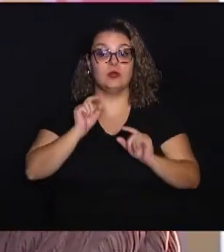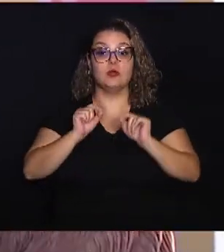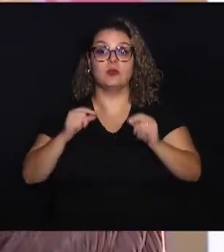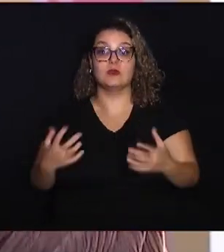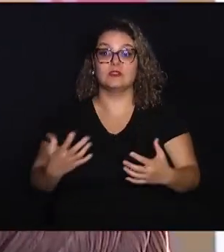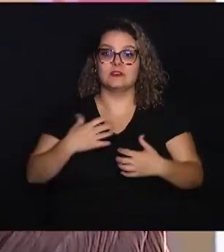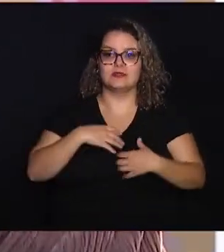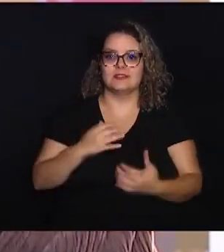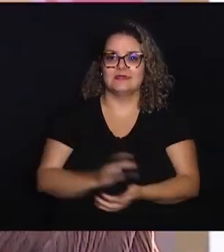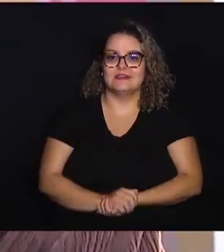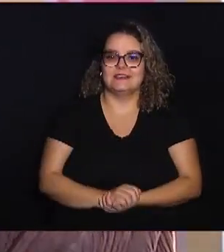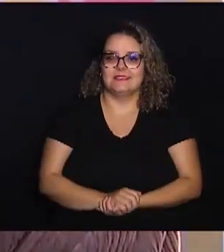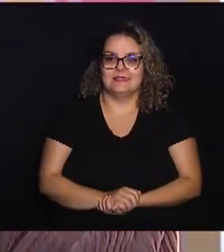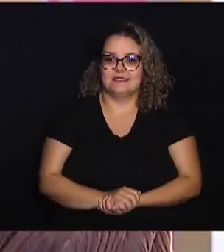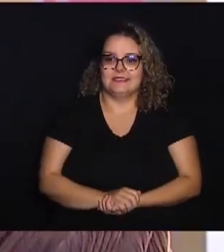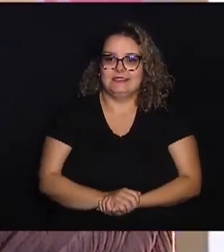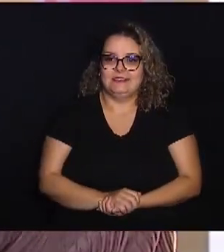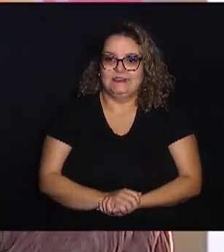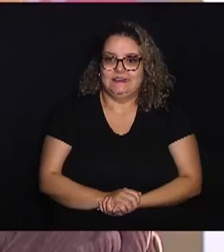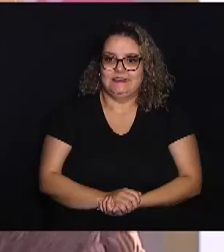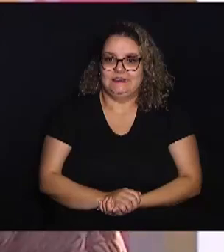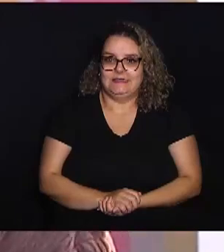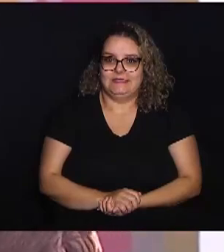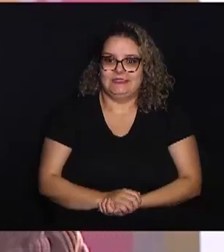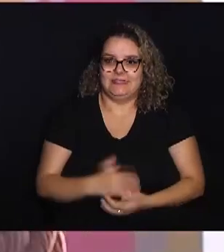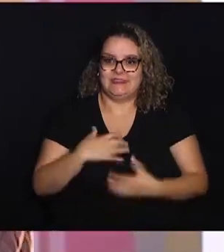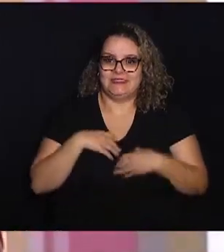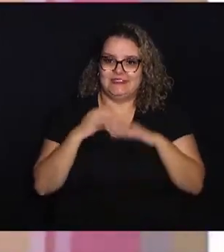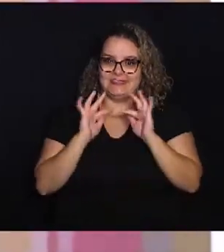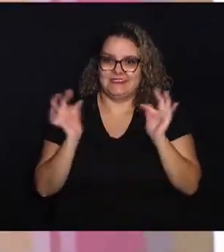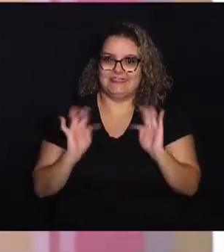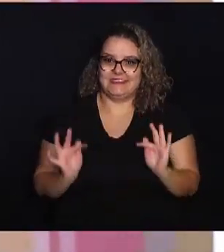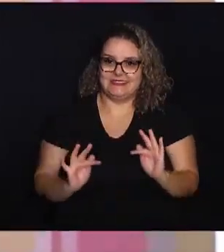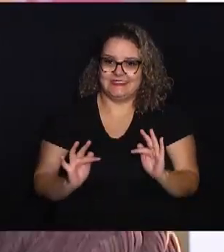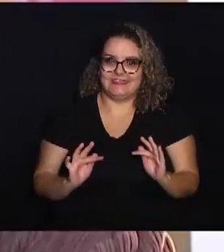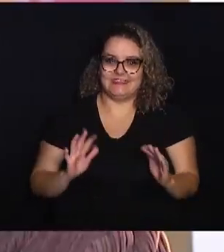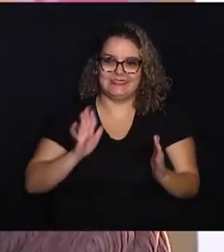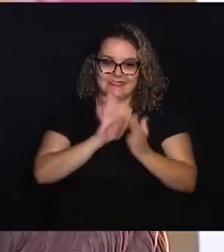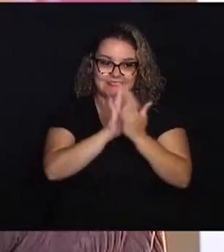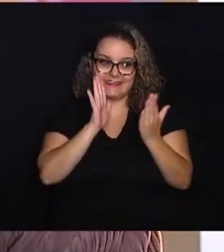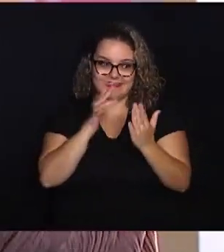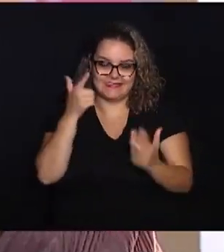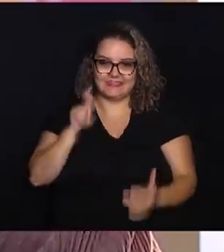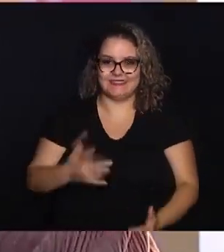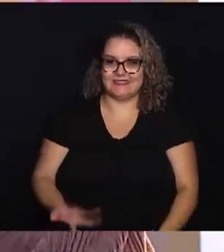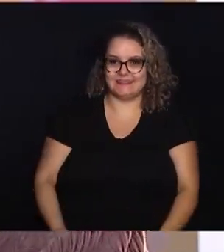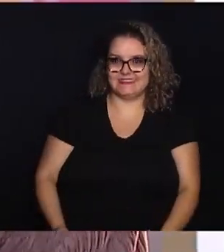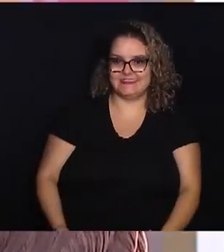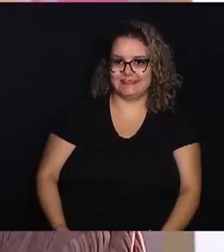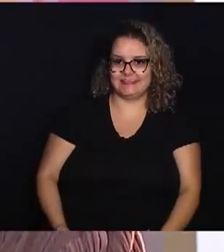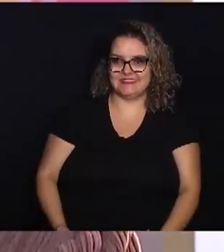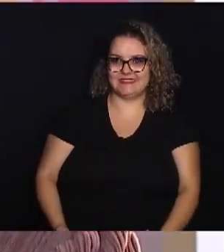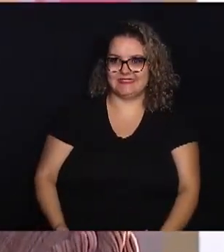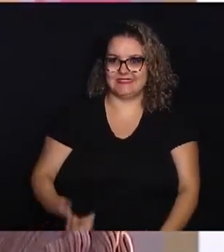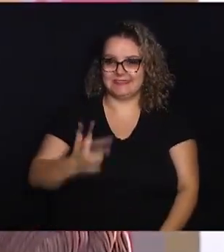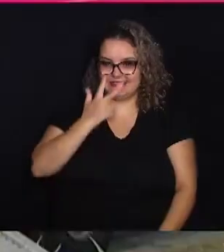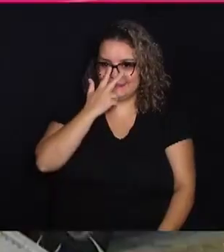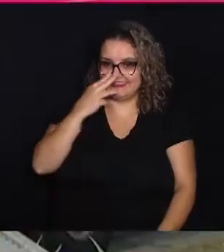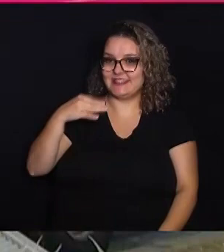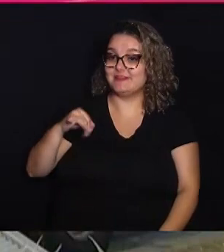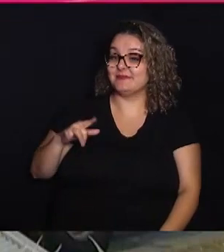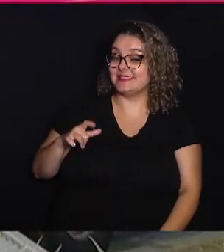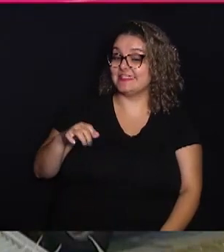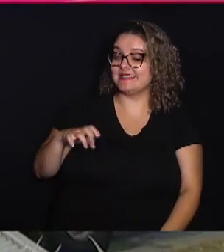sentiu? Fez sentir feliz, fiquei feliz de me ver de novo. Fiquei parecendo a Milene de